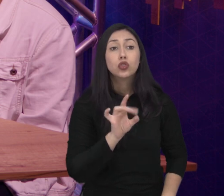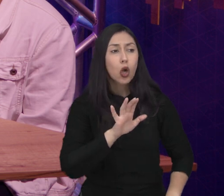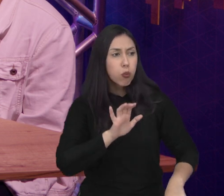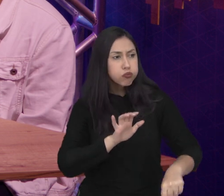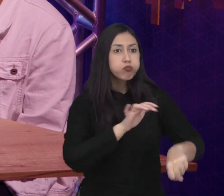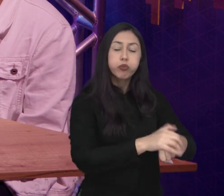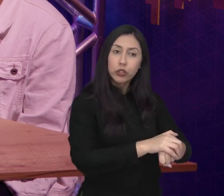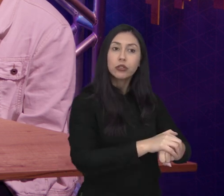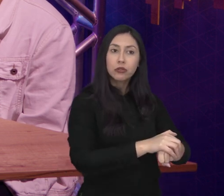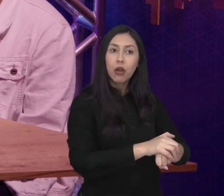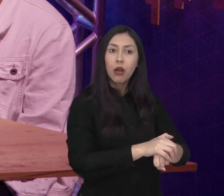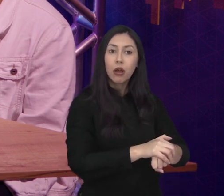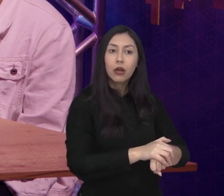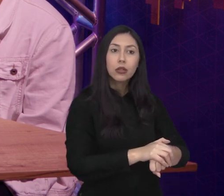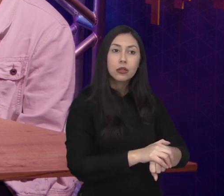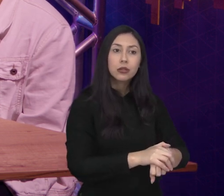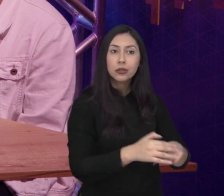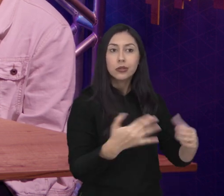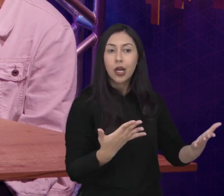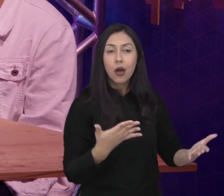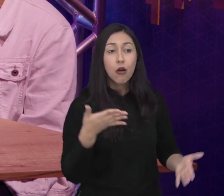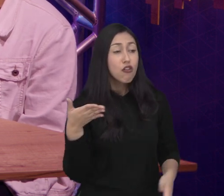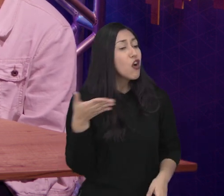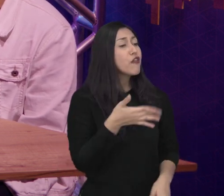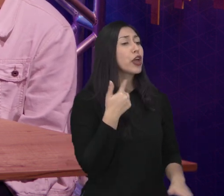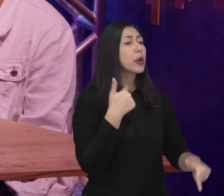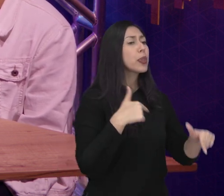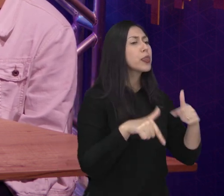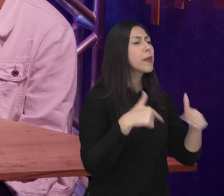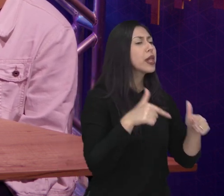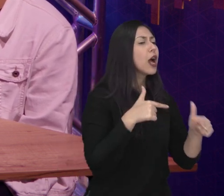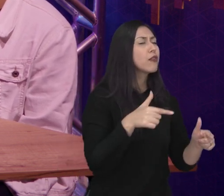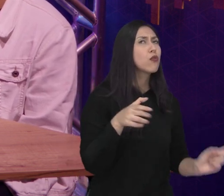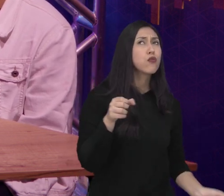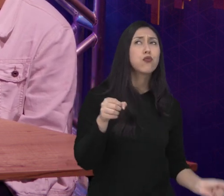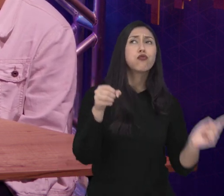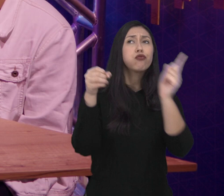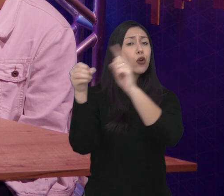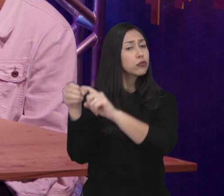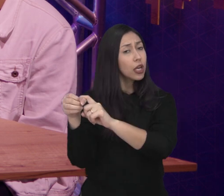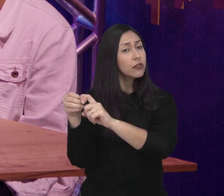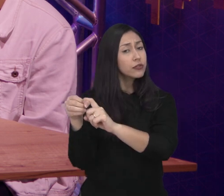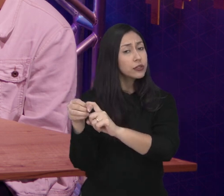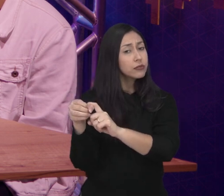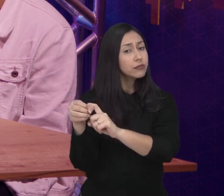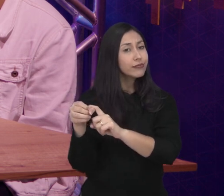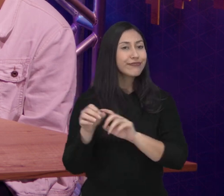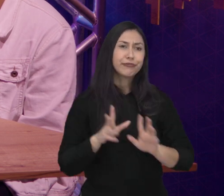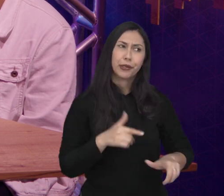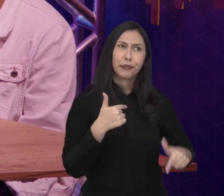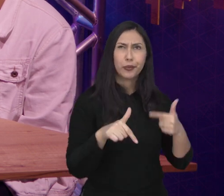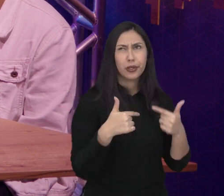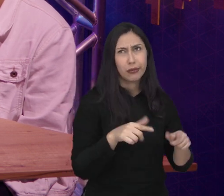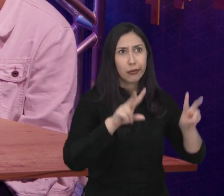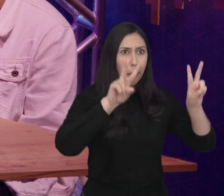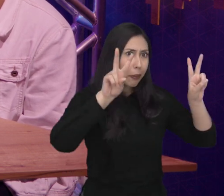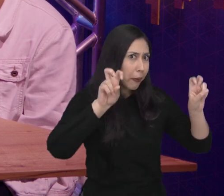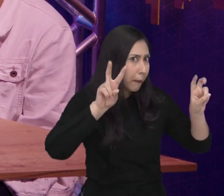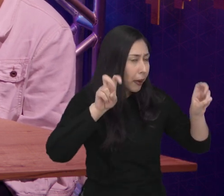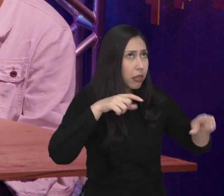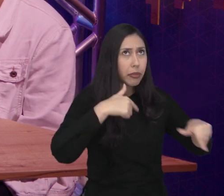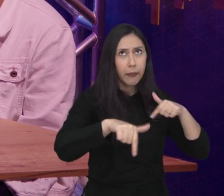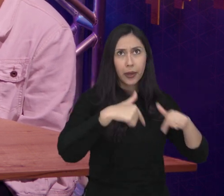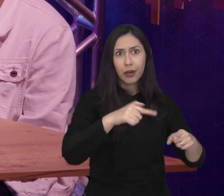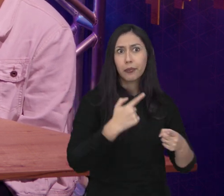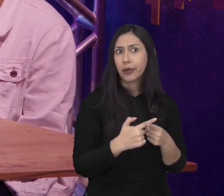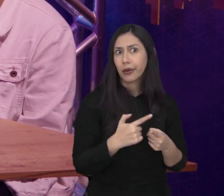então muitos vinham para cá, né? Trabalhavam, voltavam, trabalhavam assim entre aspas, né?